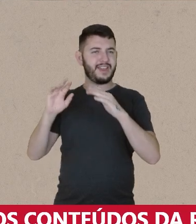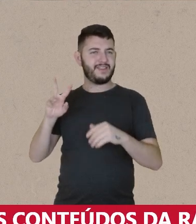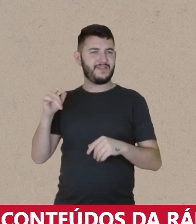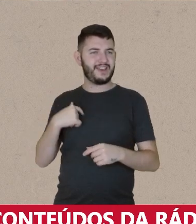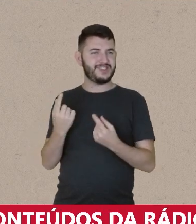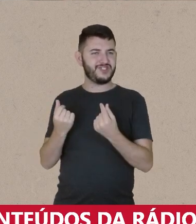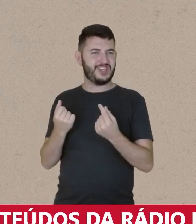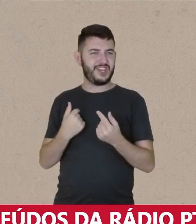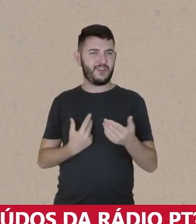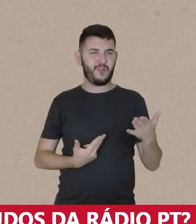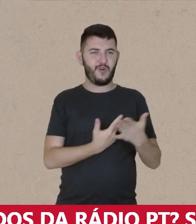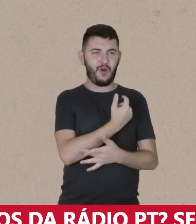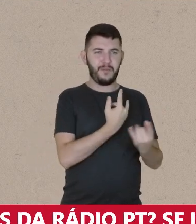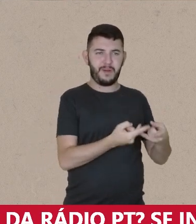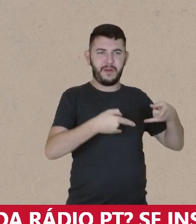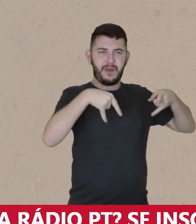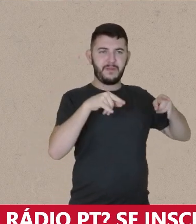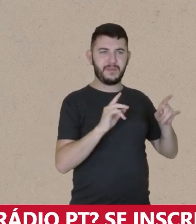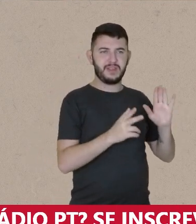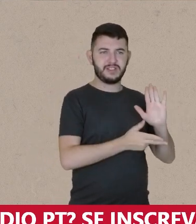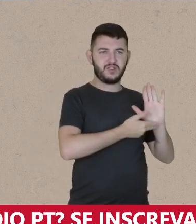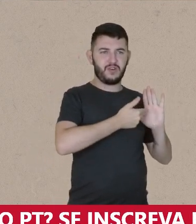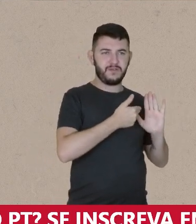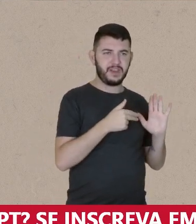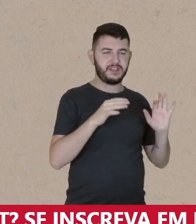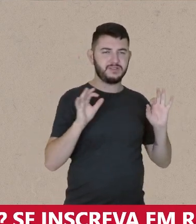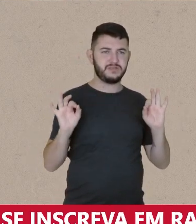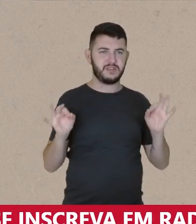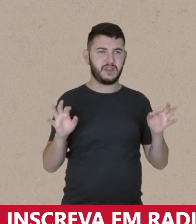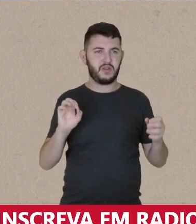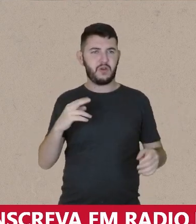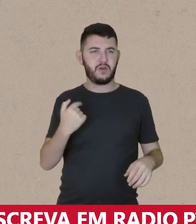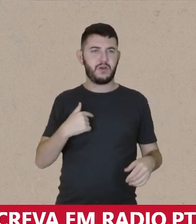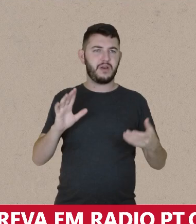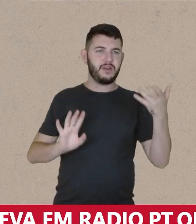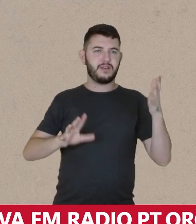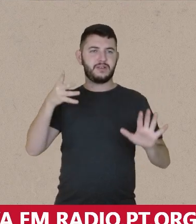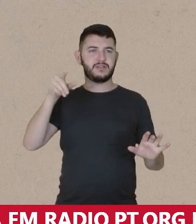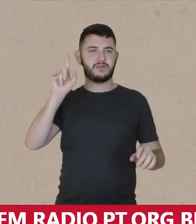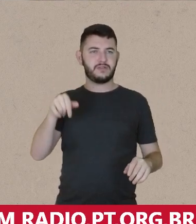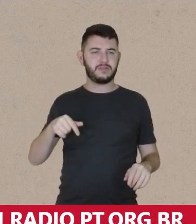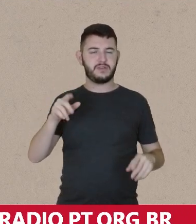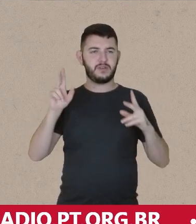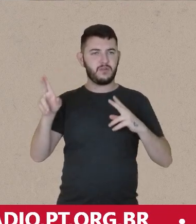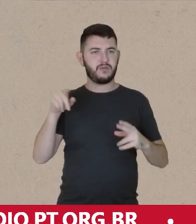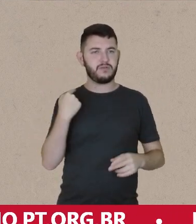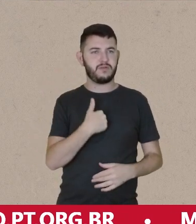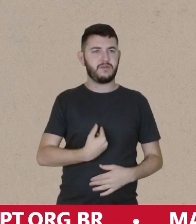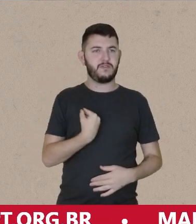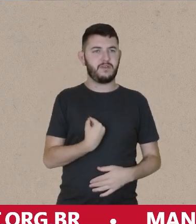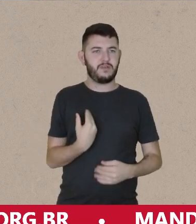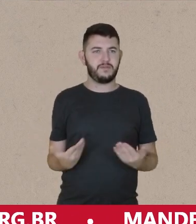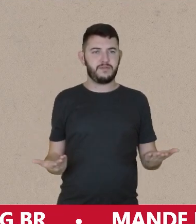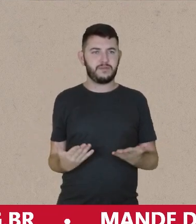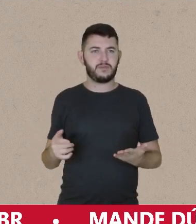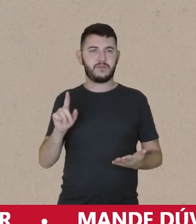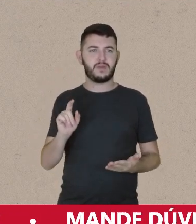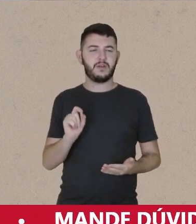comprar absorvente por mês, principalmente numa situação como essa que a gente está vivendo, que o brasileiro voltou a ter